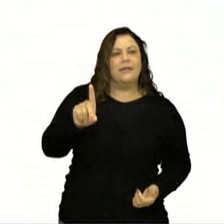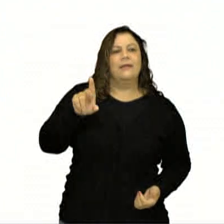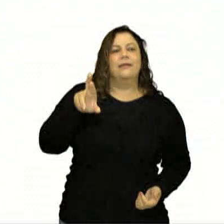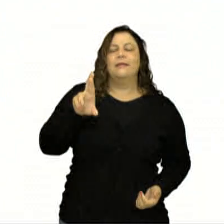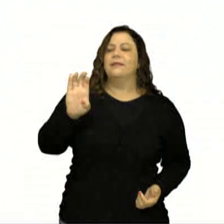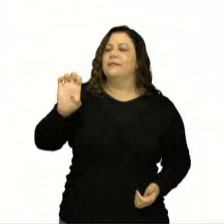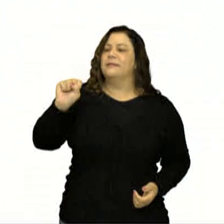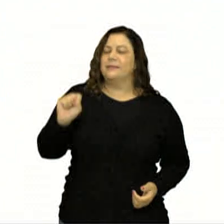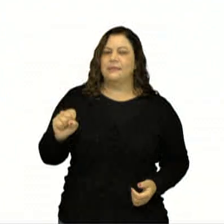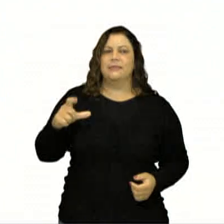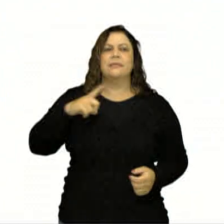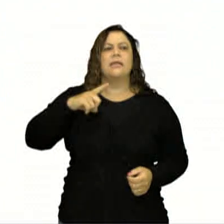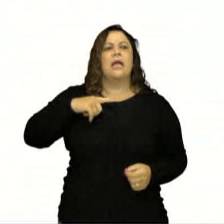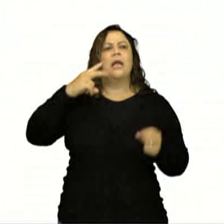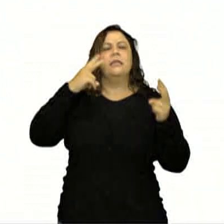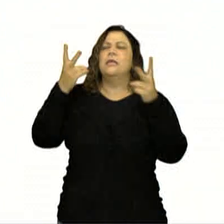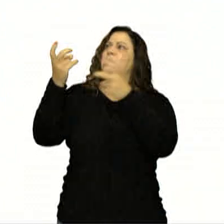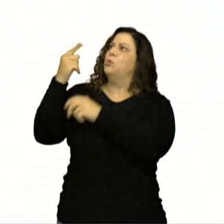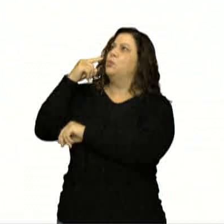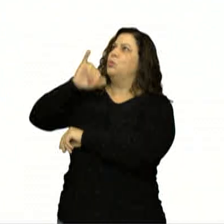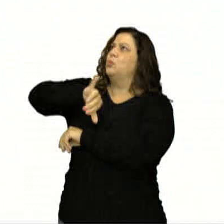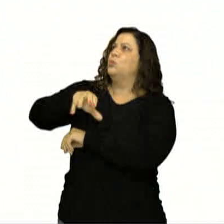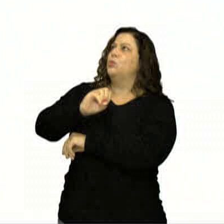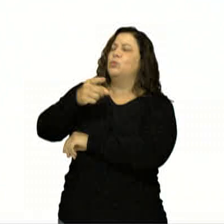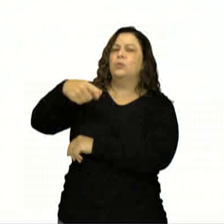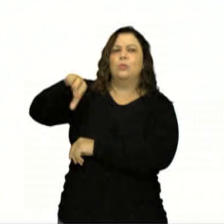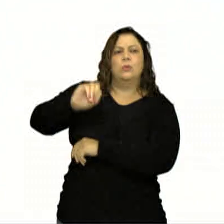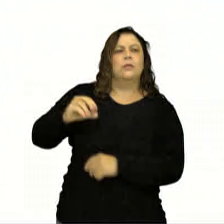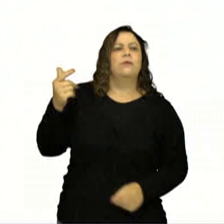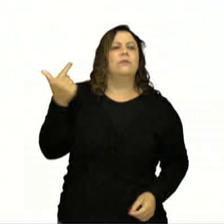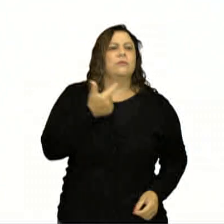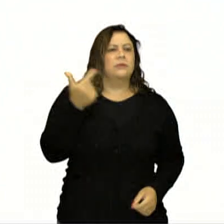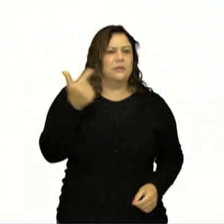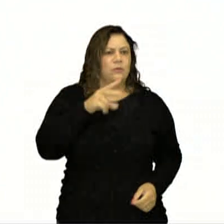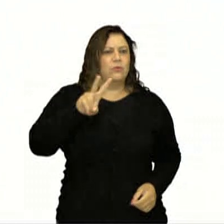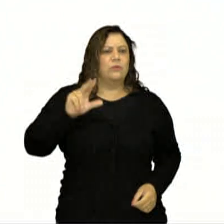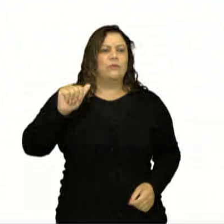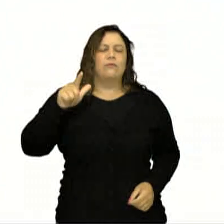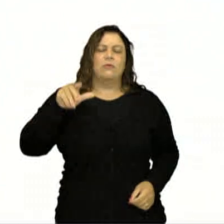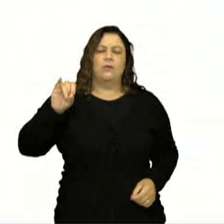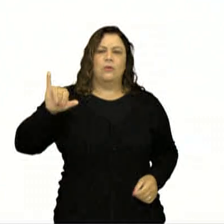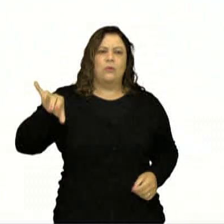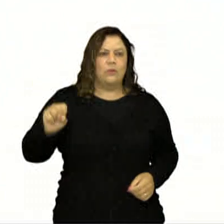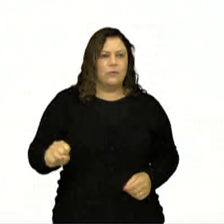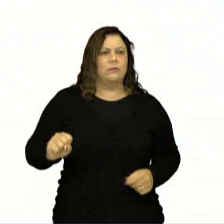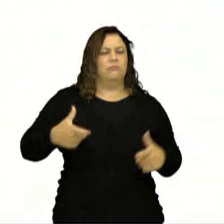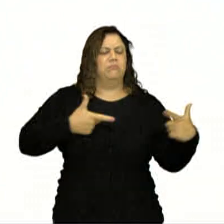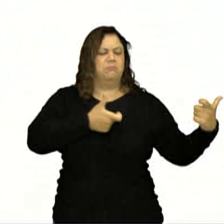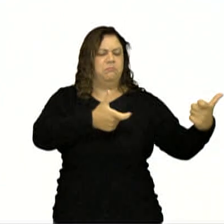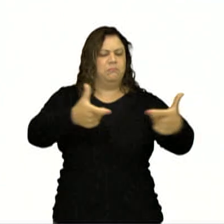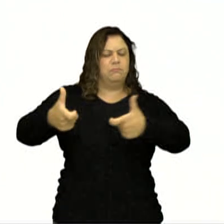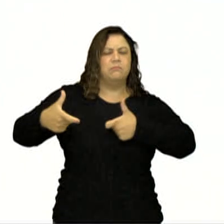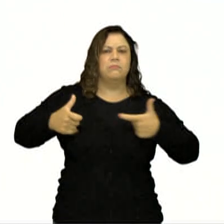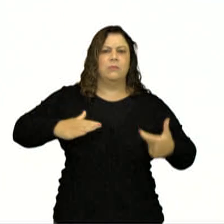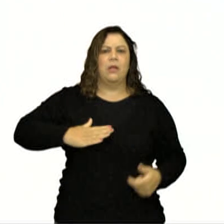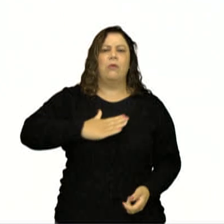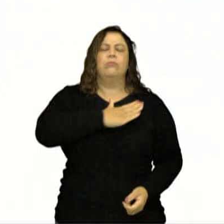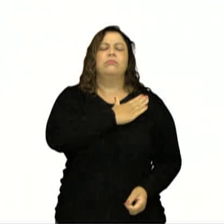João II de Valois, ó, condecora os cavaleiros, ou seja, né, condecorando os cavaleiros que lutaram na guerra.